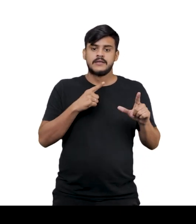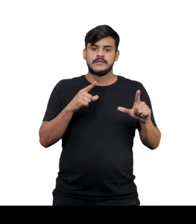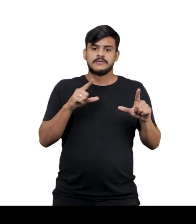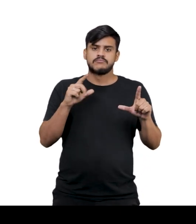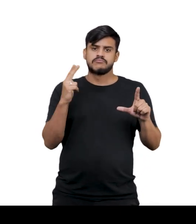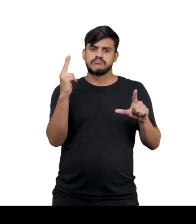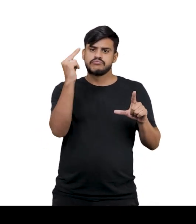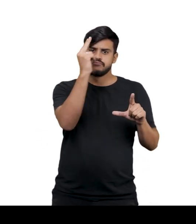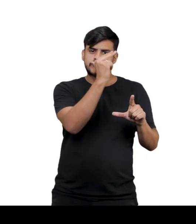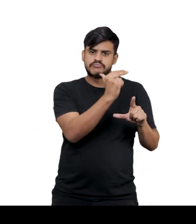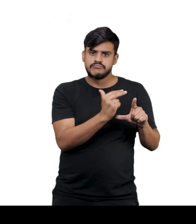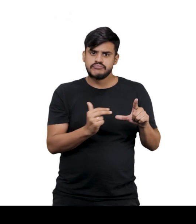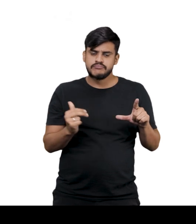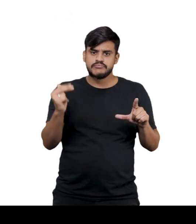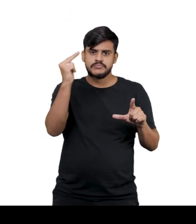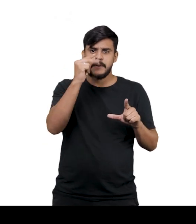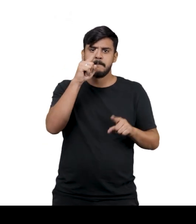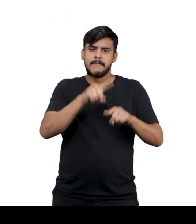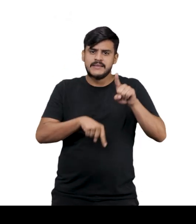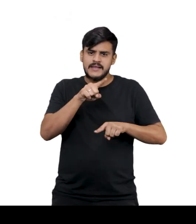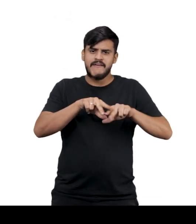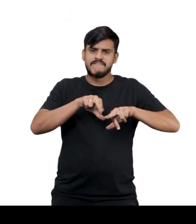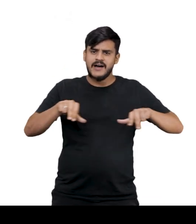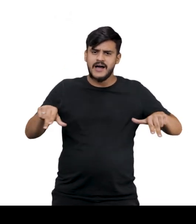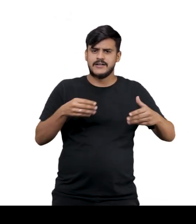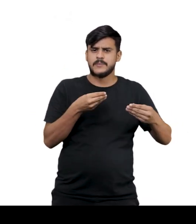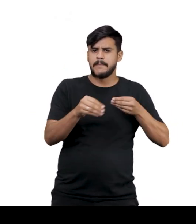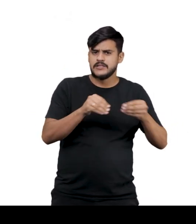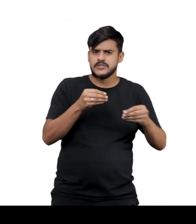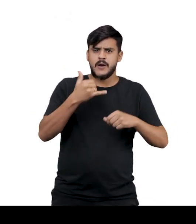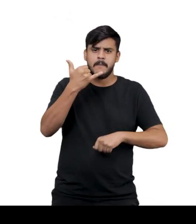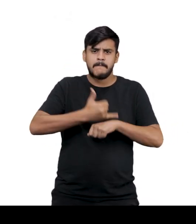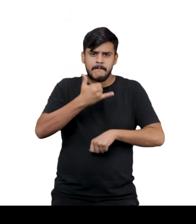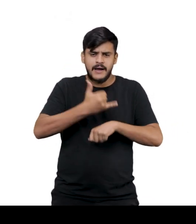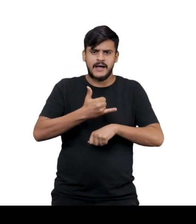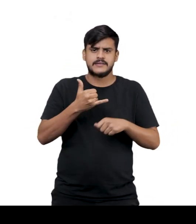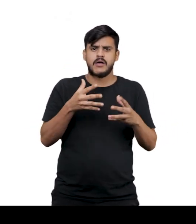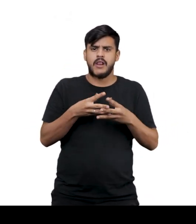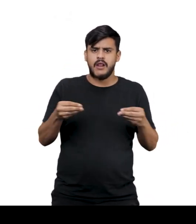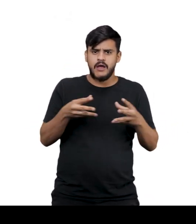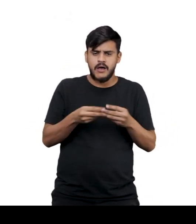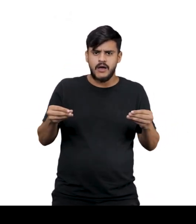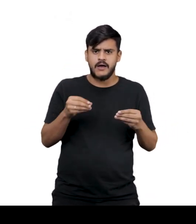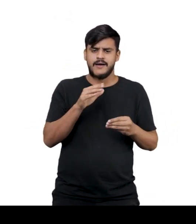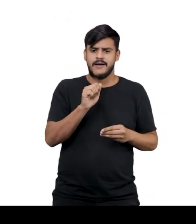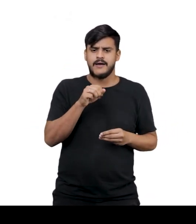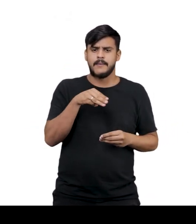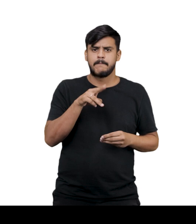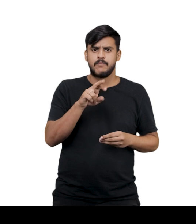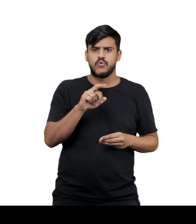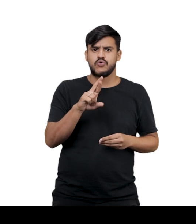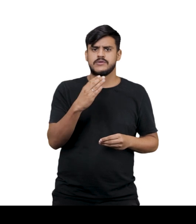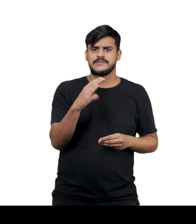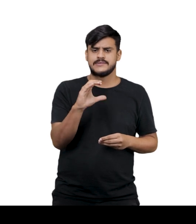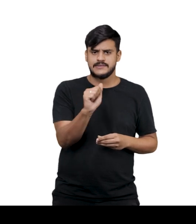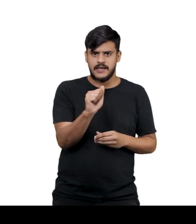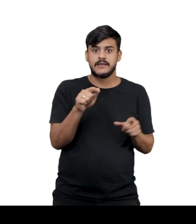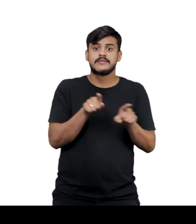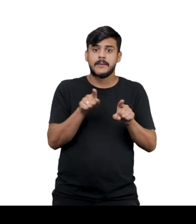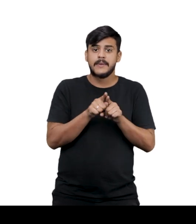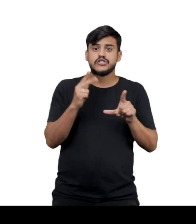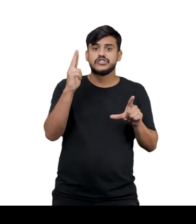Trabalhando elementos pictóricos a partir de materiais variados, lona, plástico, metais, lã, algodão,